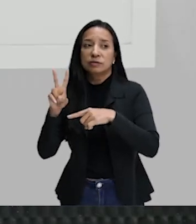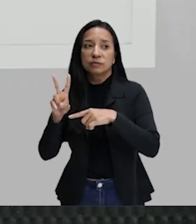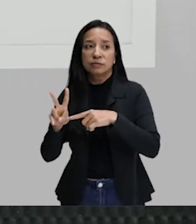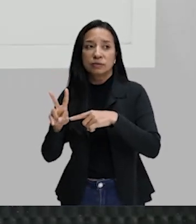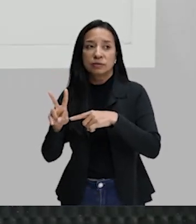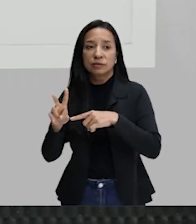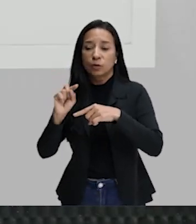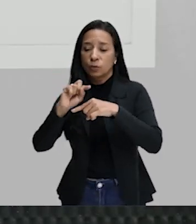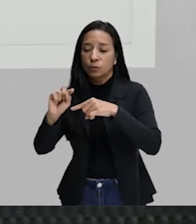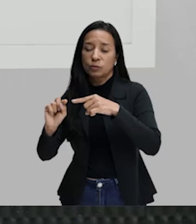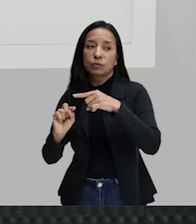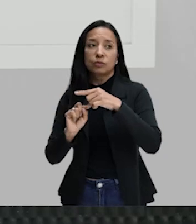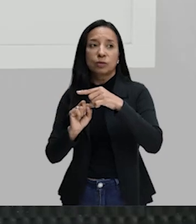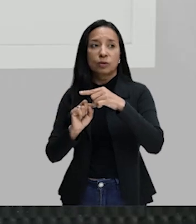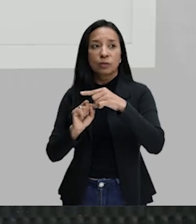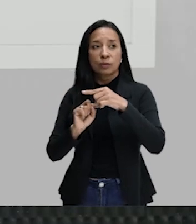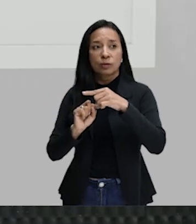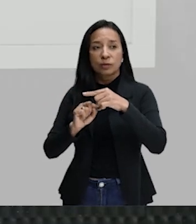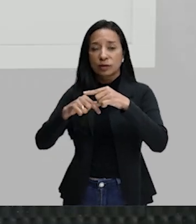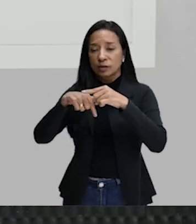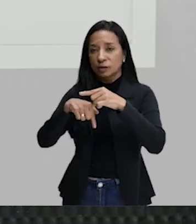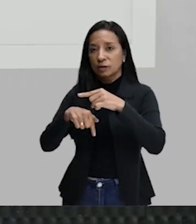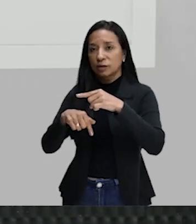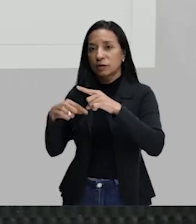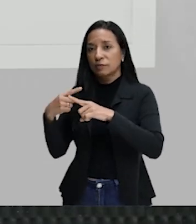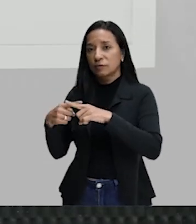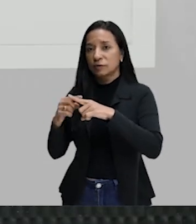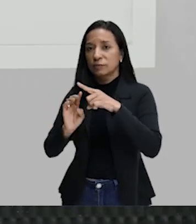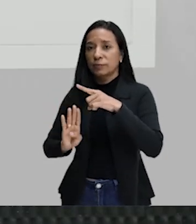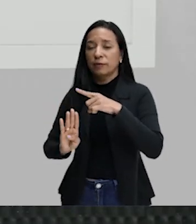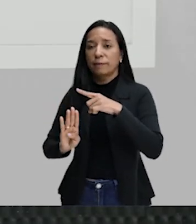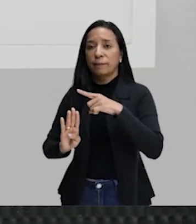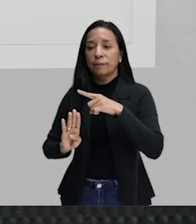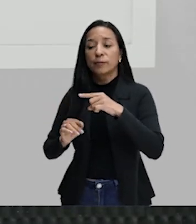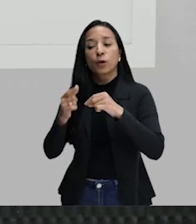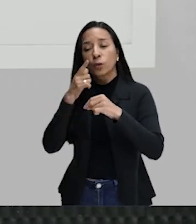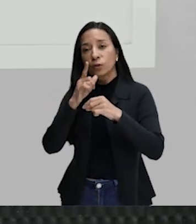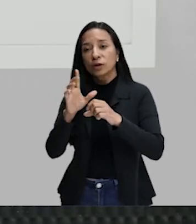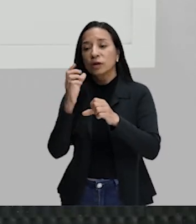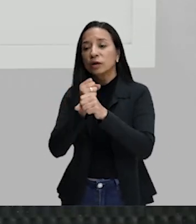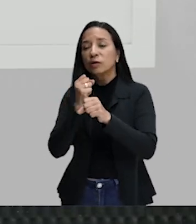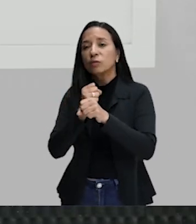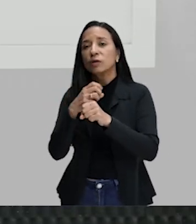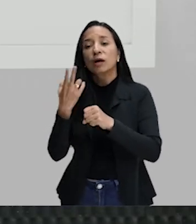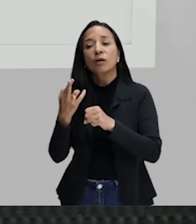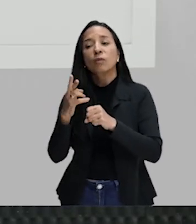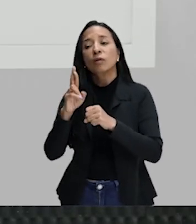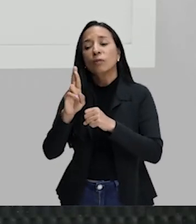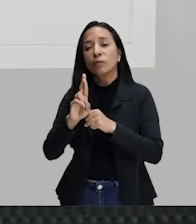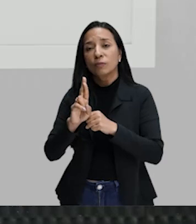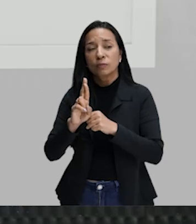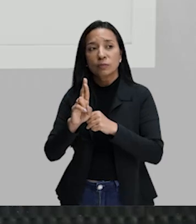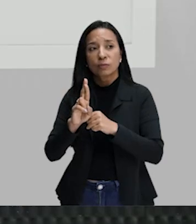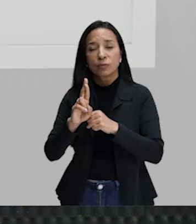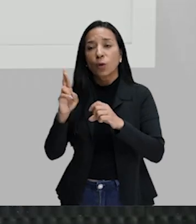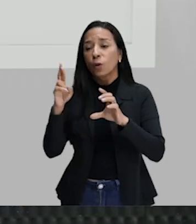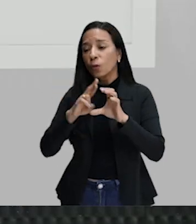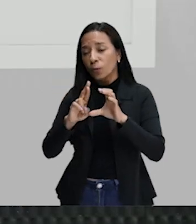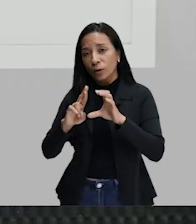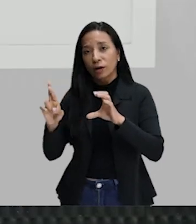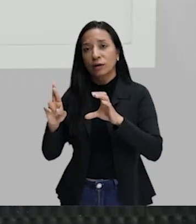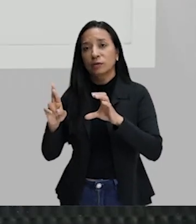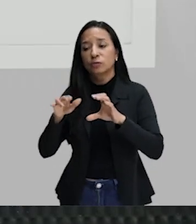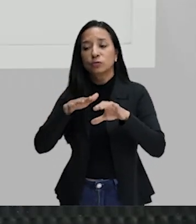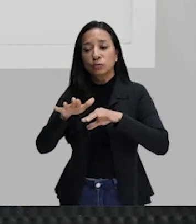carga vezes o campo. Então, desta forma, eu consigo calcular qual é o raio de atuação do movimento dessa